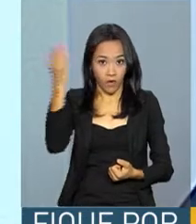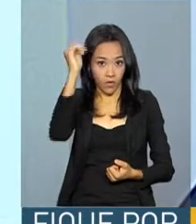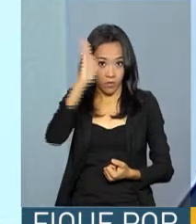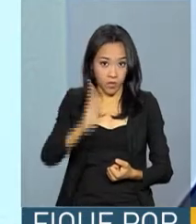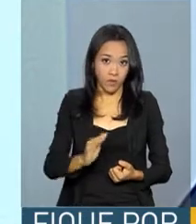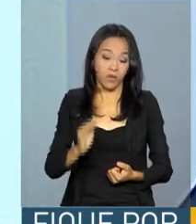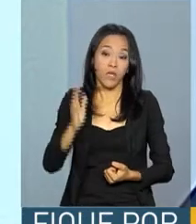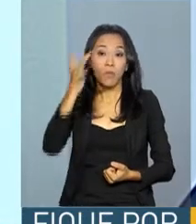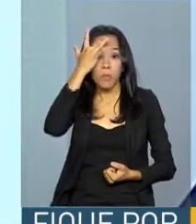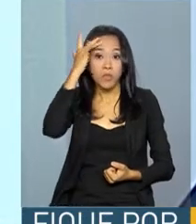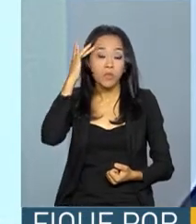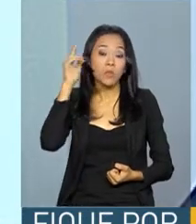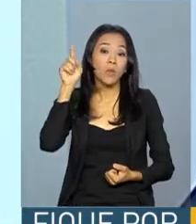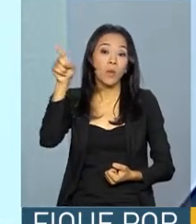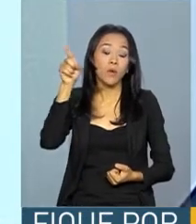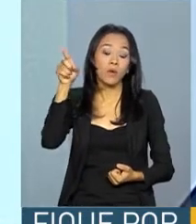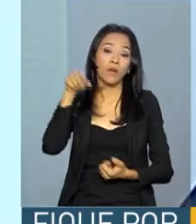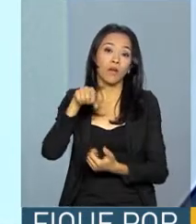pessoa